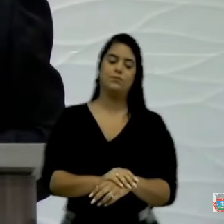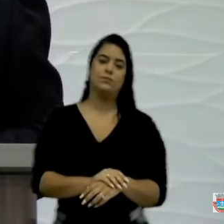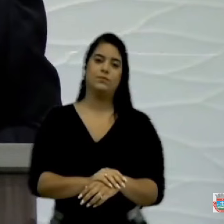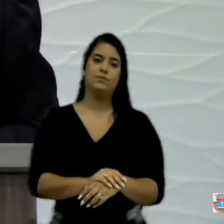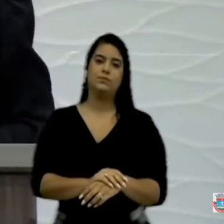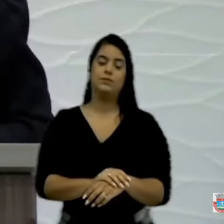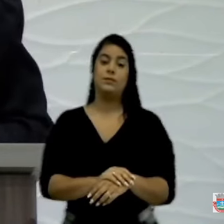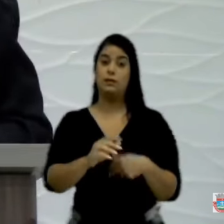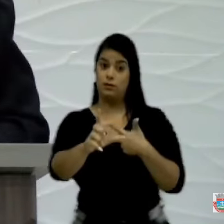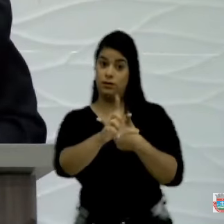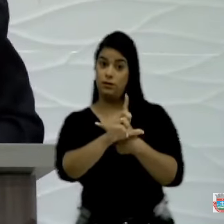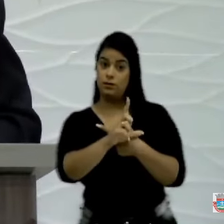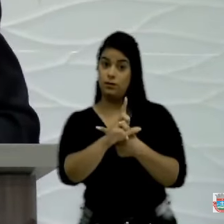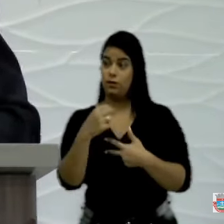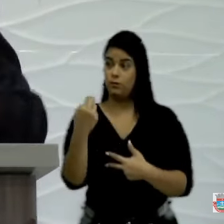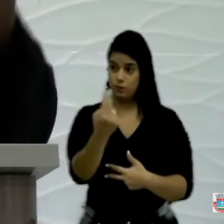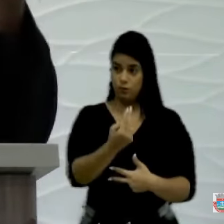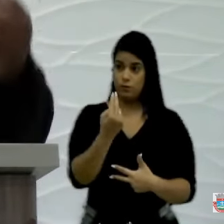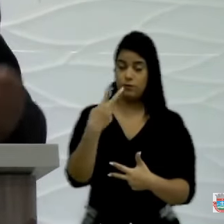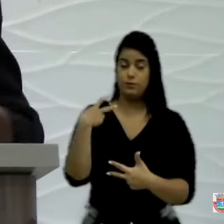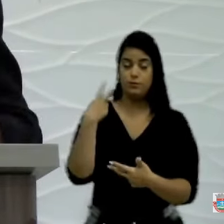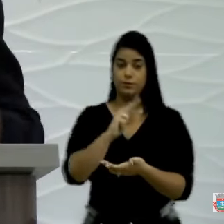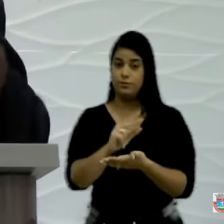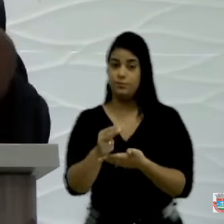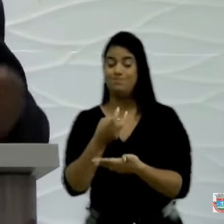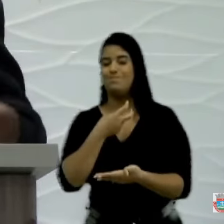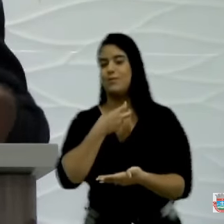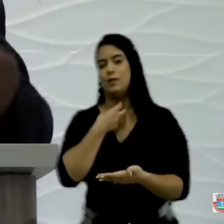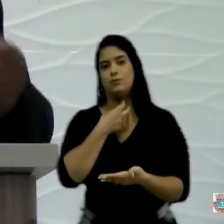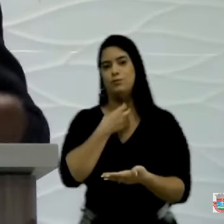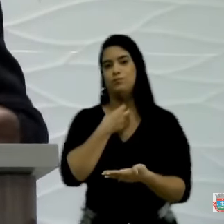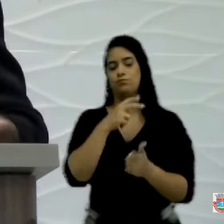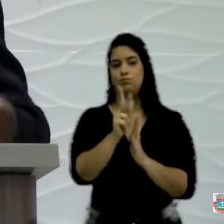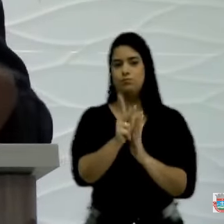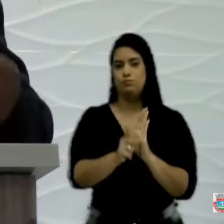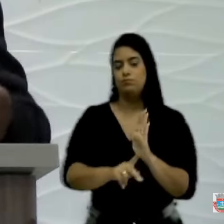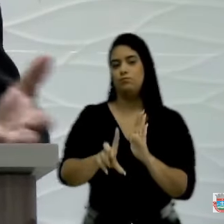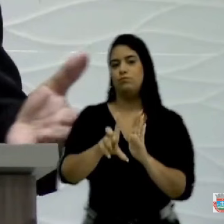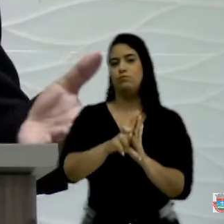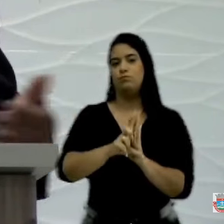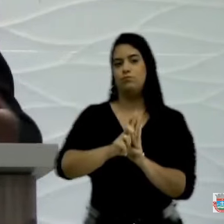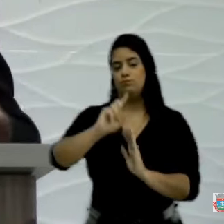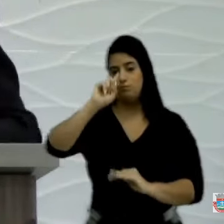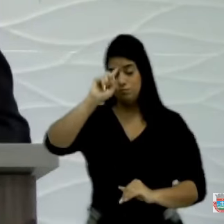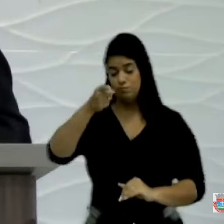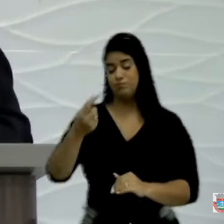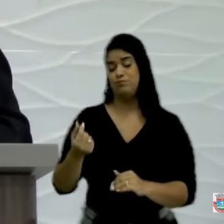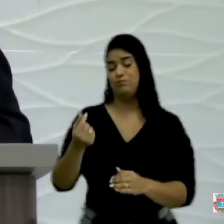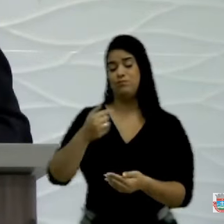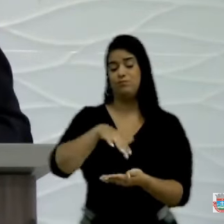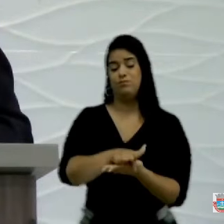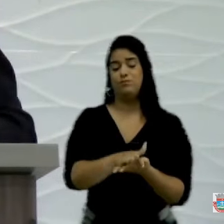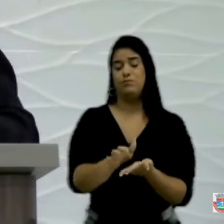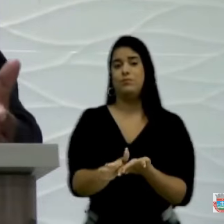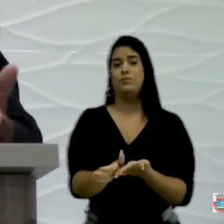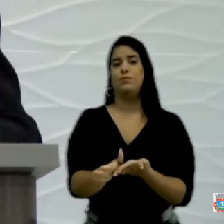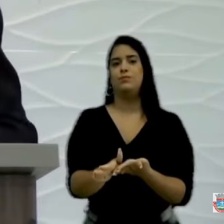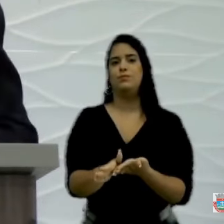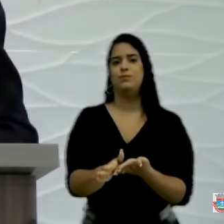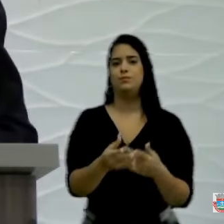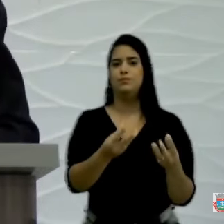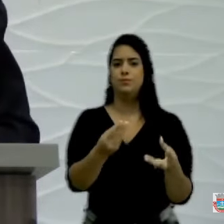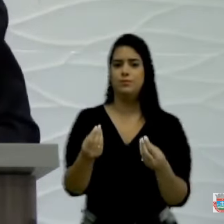O poder legislativo somos nós, não podemos colocar um projeto de lei que ordene despesa. Muita gente